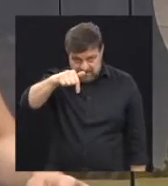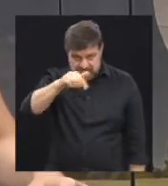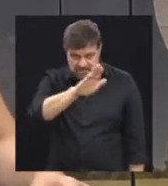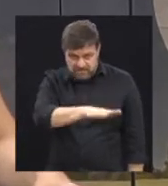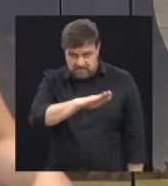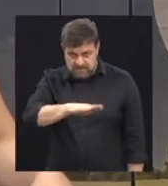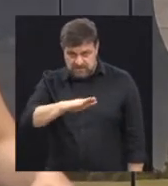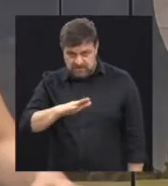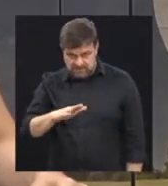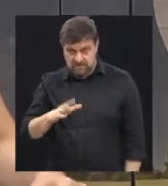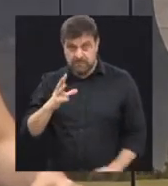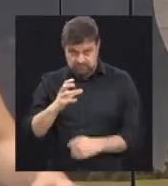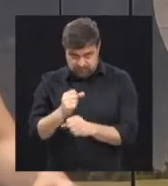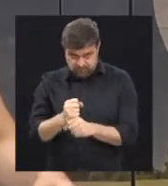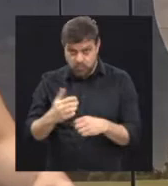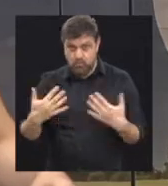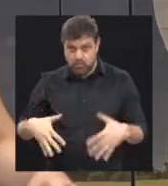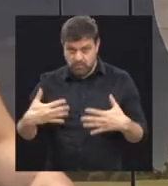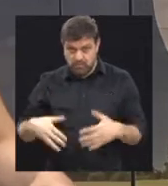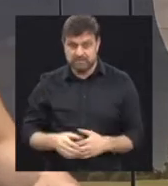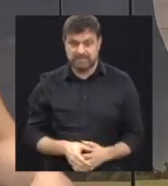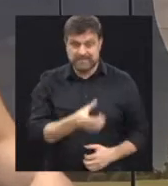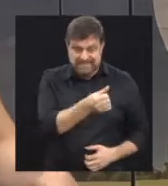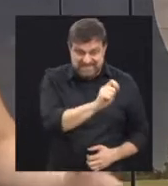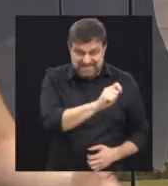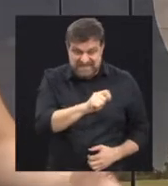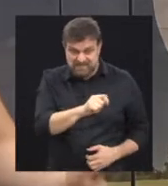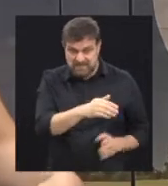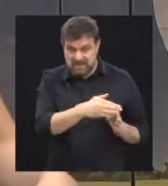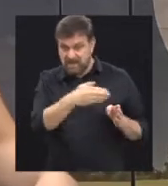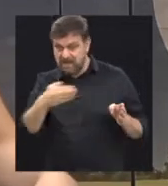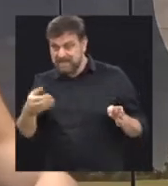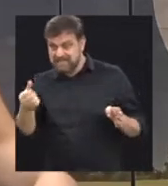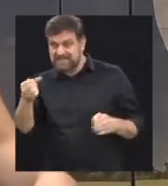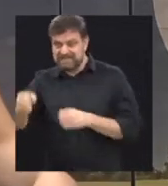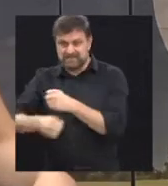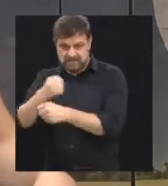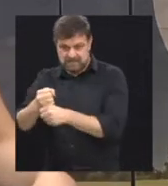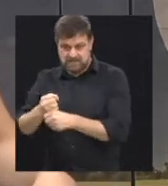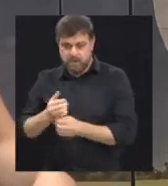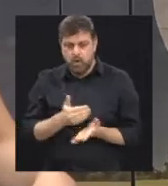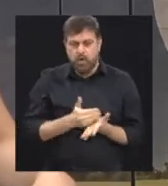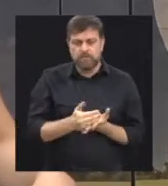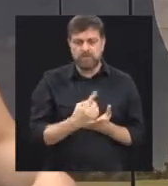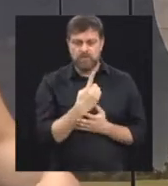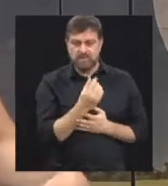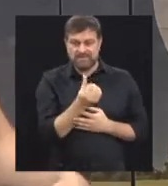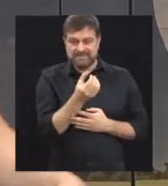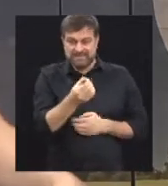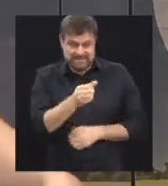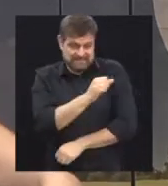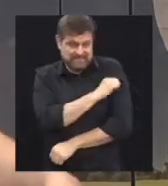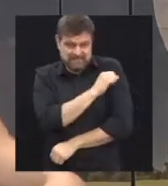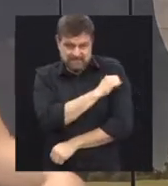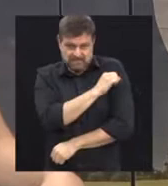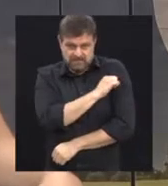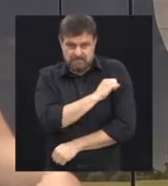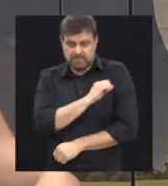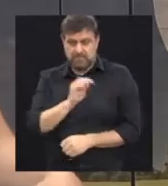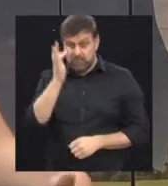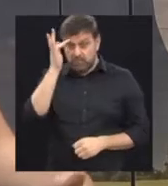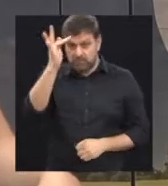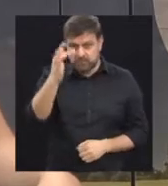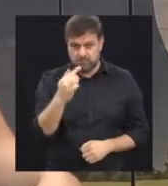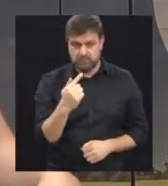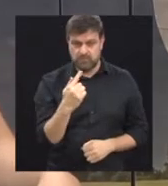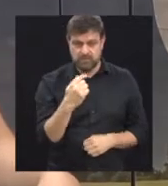alunos de 6 meses a 6 anos, né? E uma creche que começou com 160 alunos, tem esse crescimento e para 2018